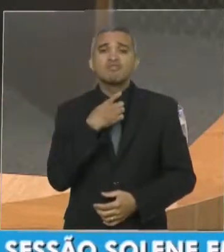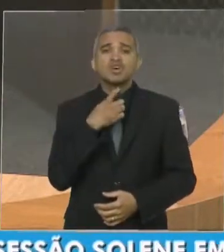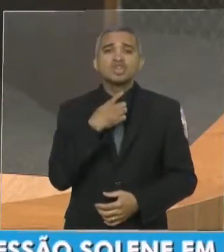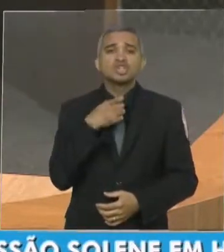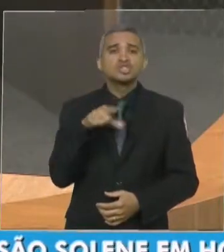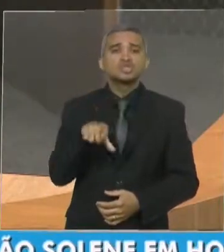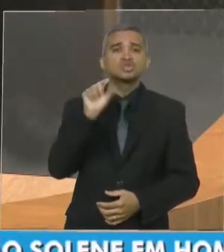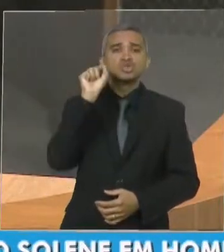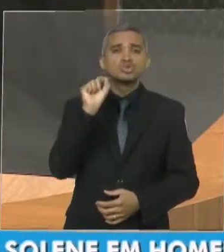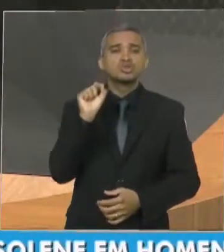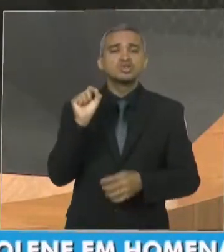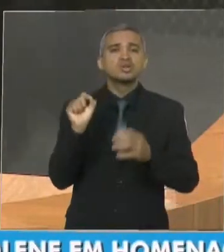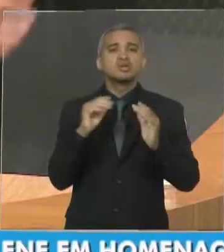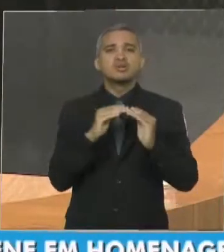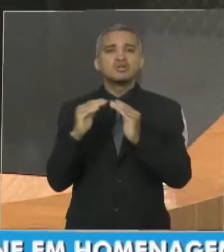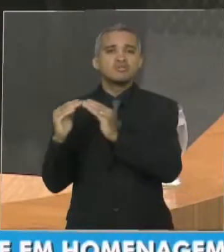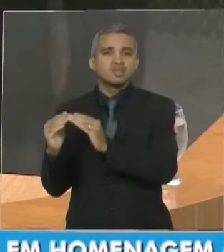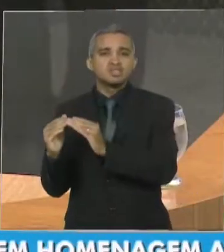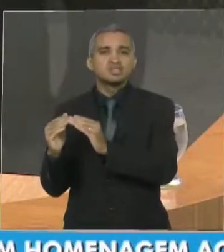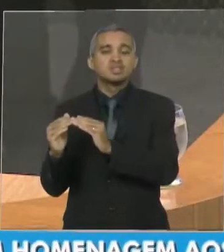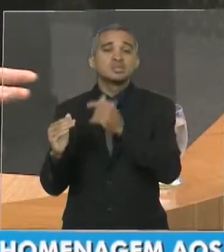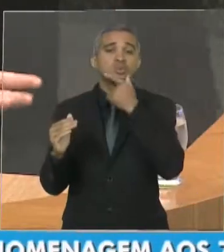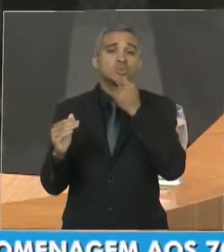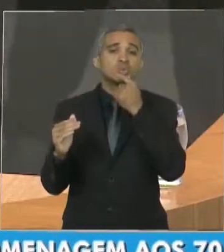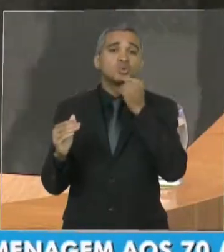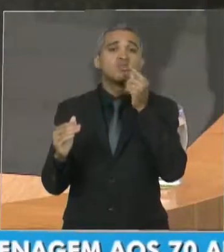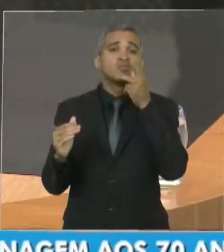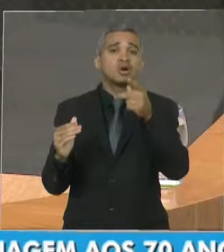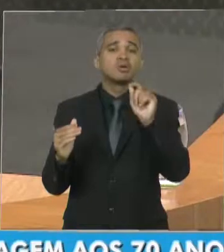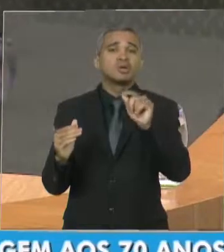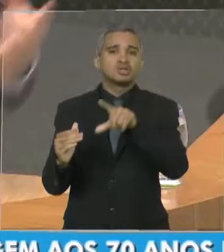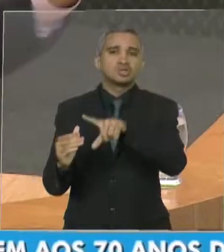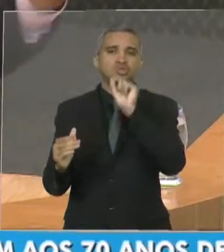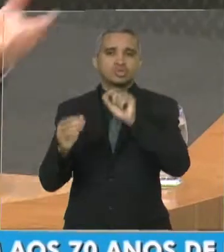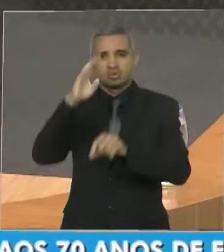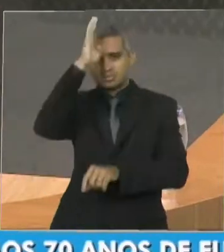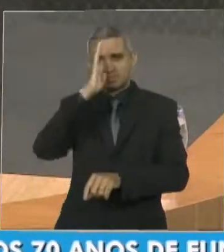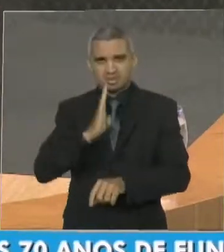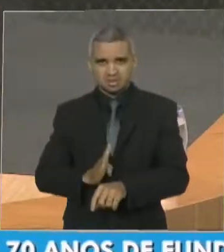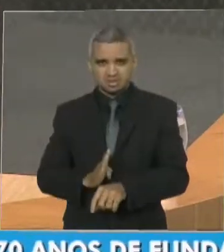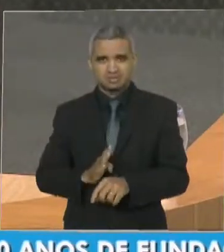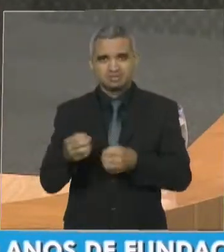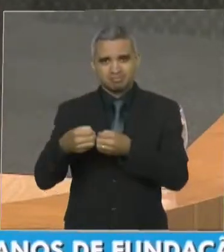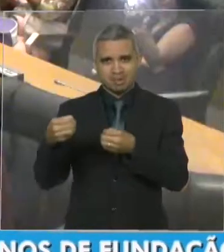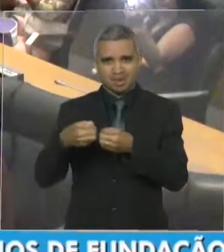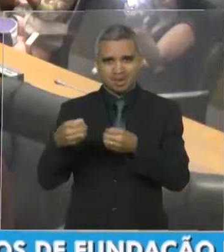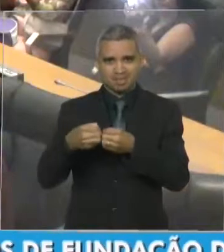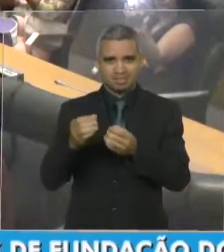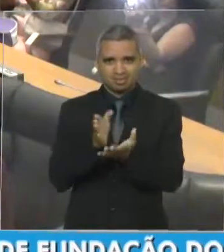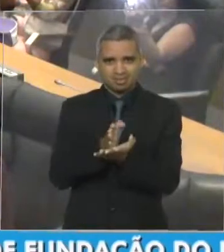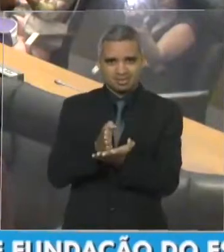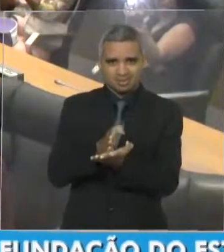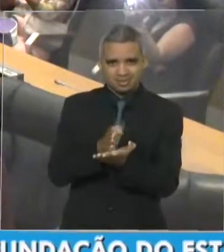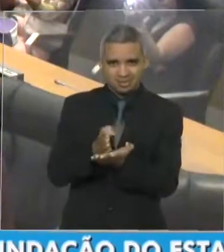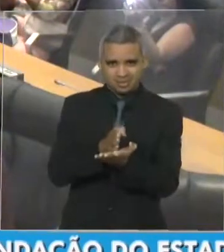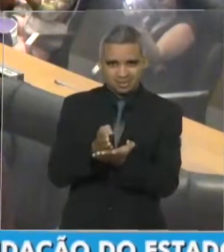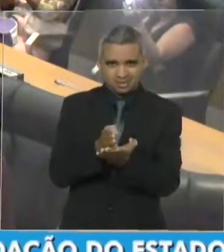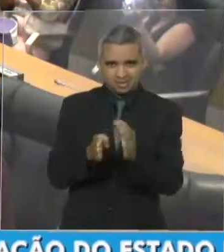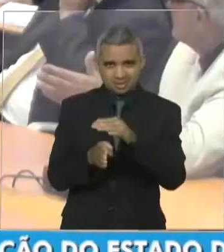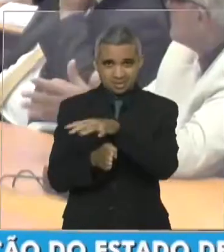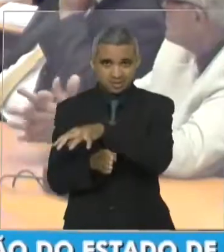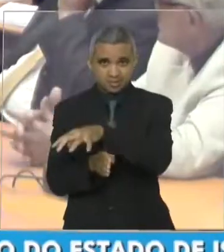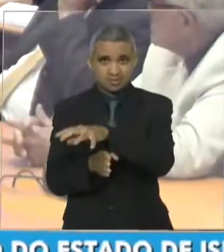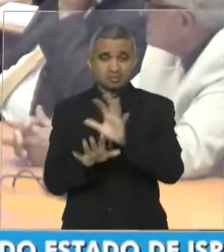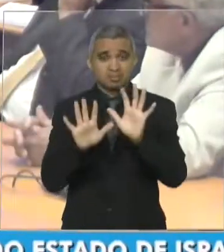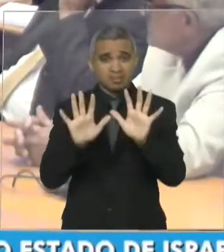ele escolheria certamente o Brasil como vizinho. Mas os vizinhos de Israel, vocês sabem, né,